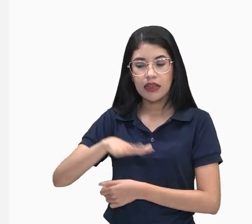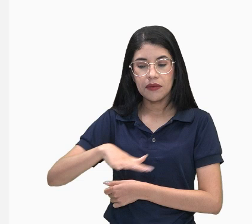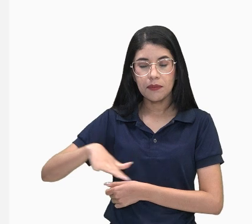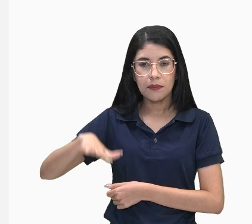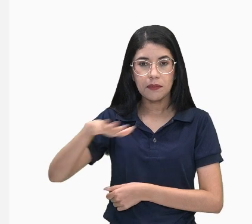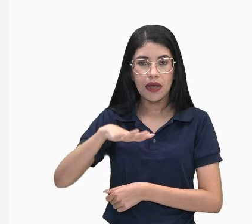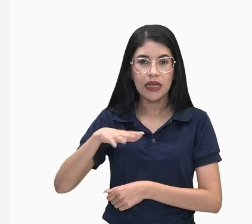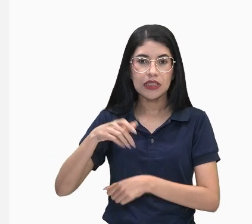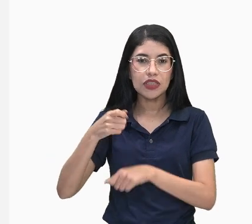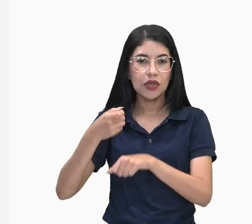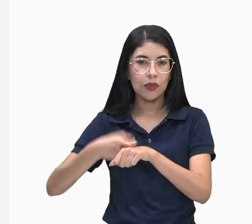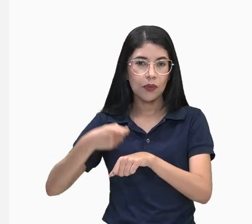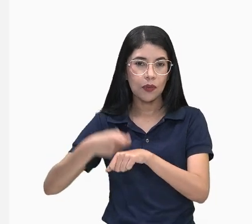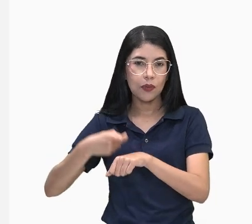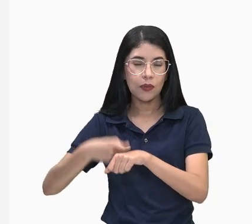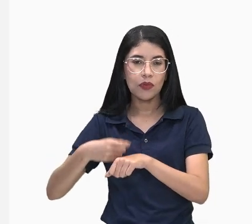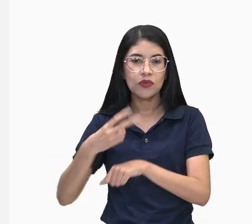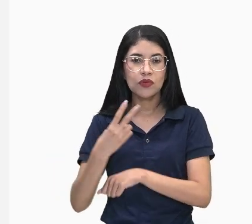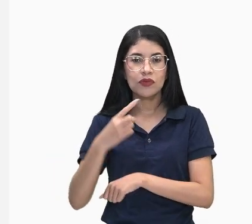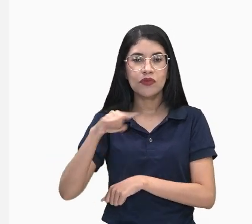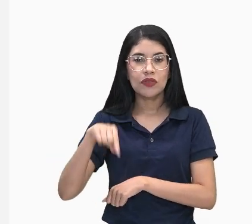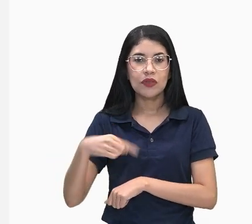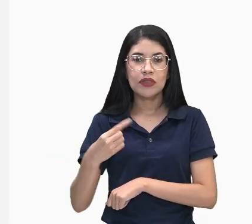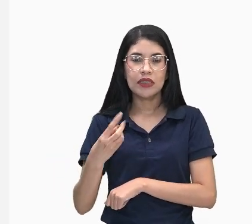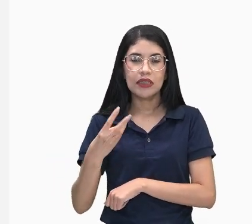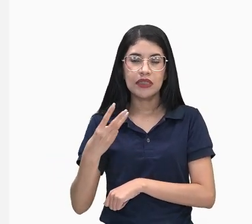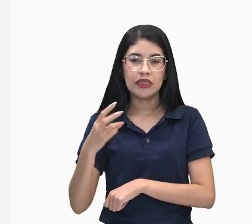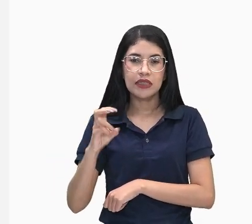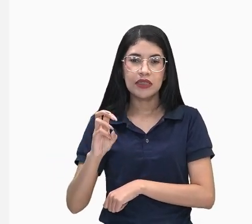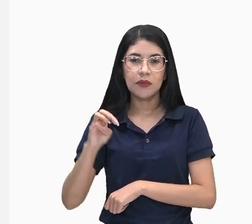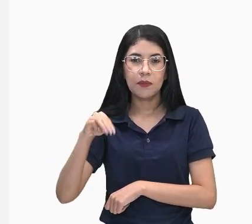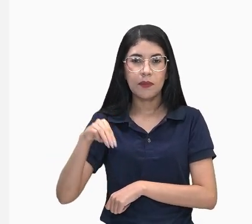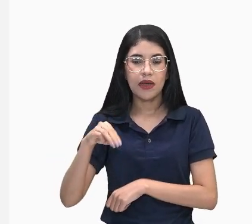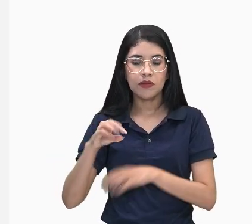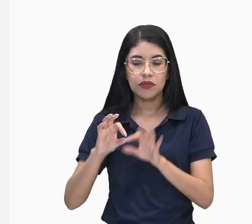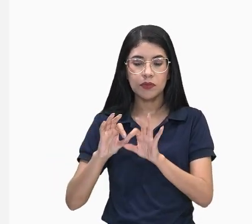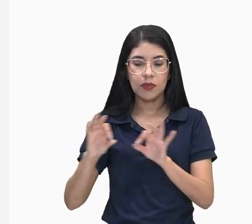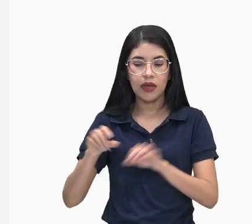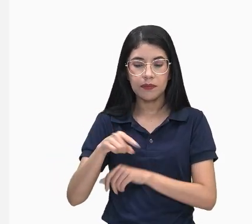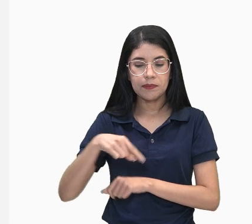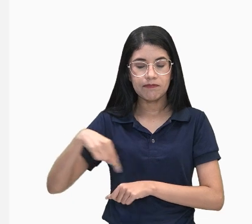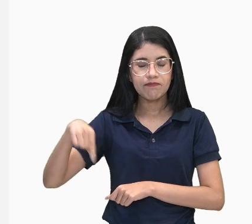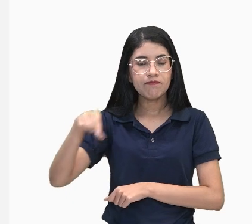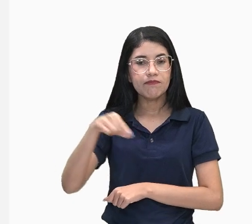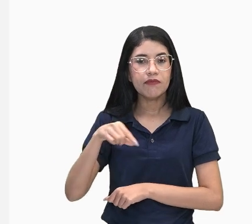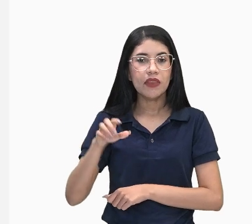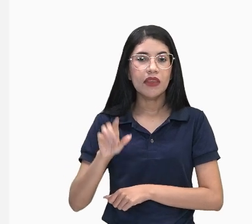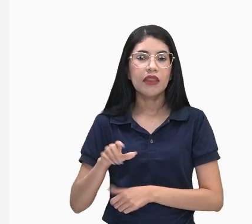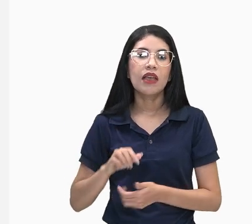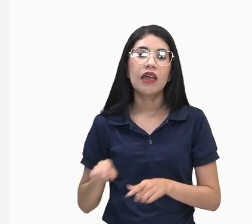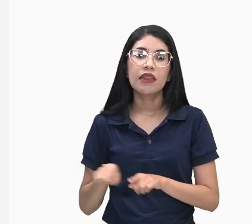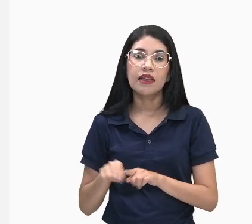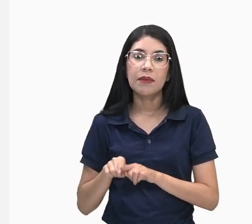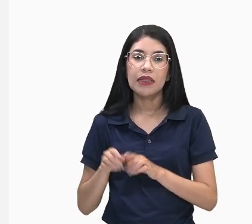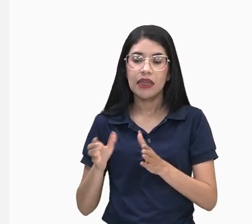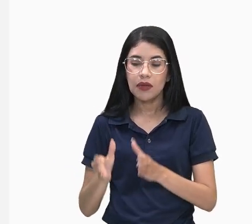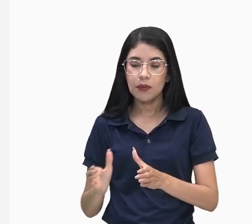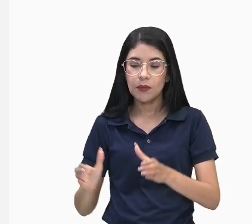concreto circular de 2,135 metros de diâmetro. com um anel